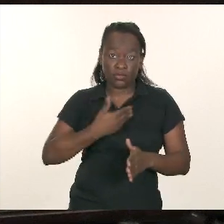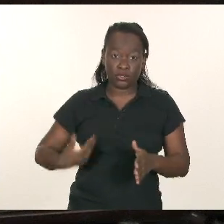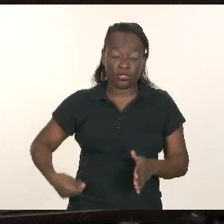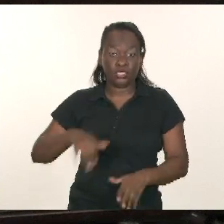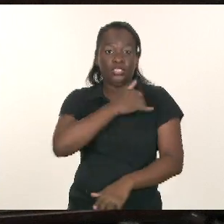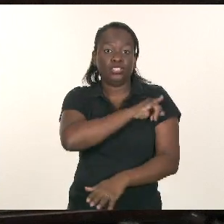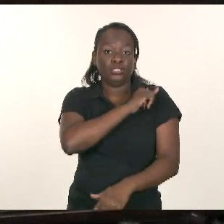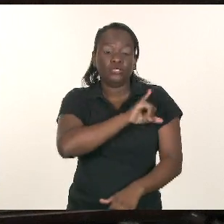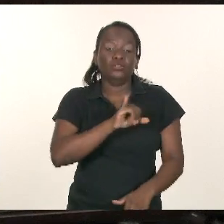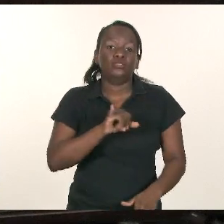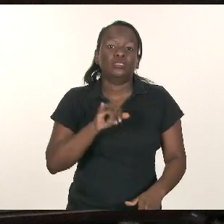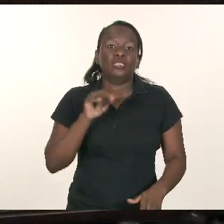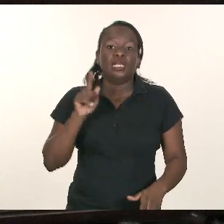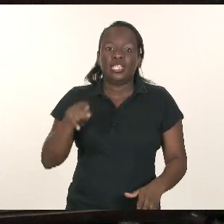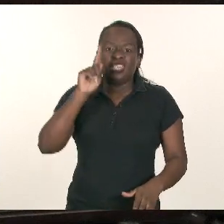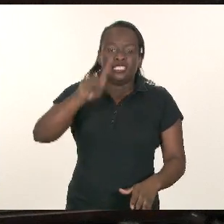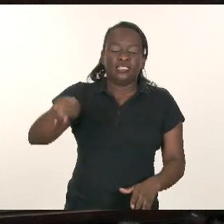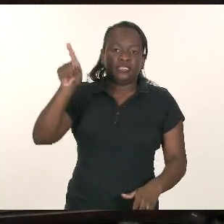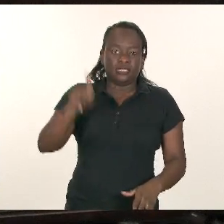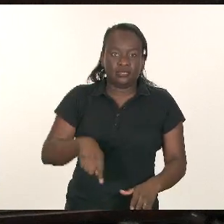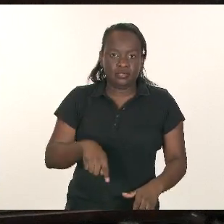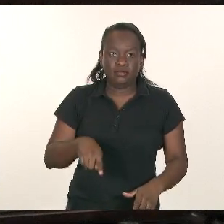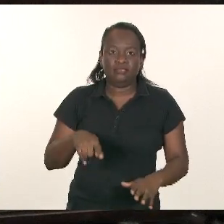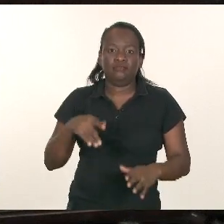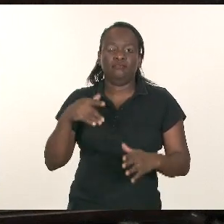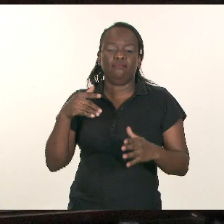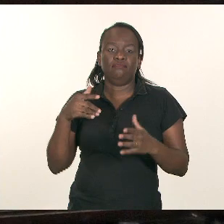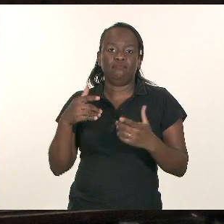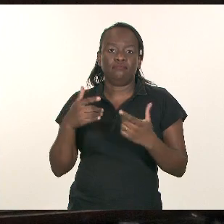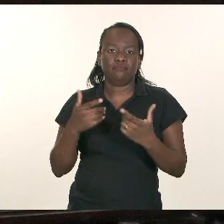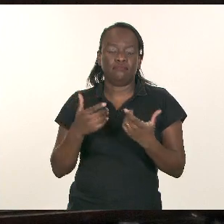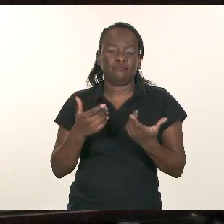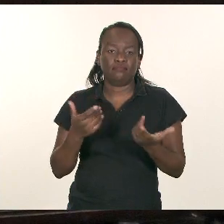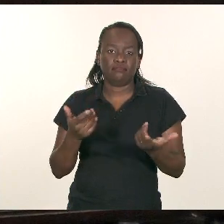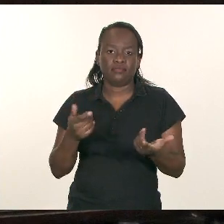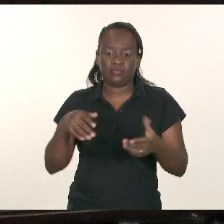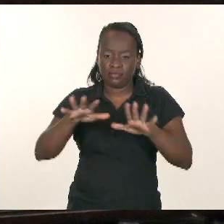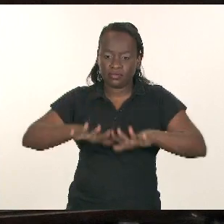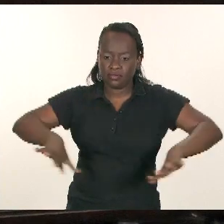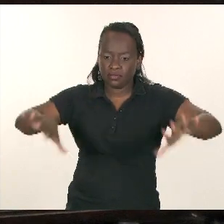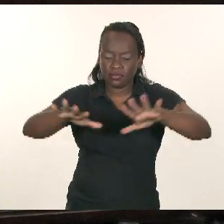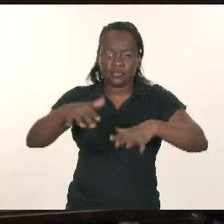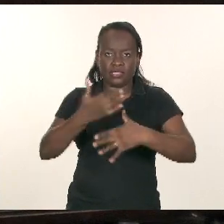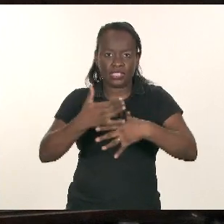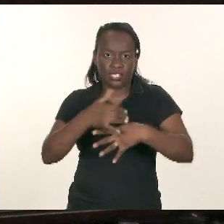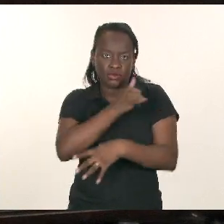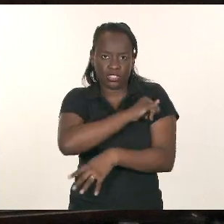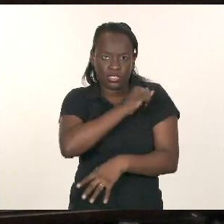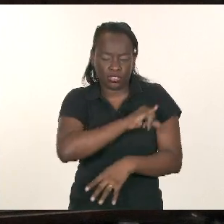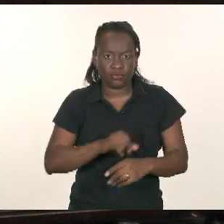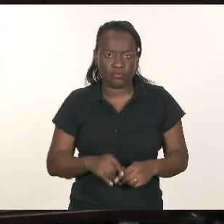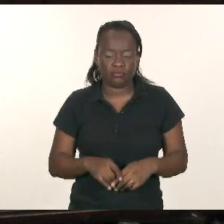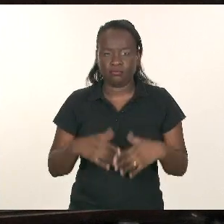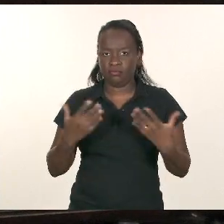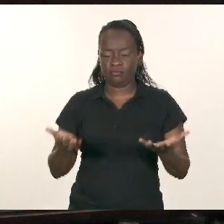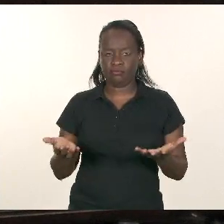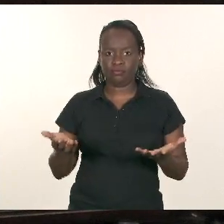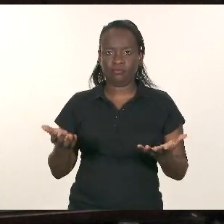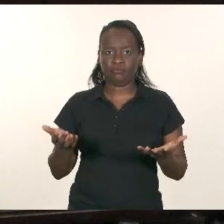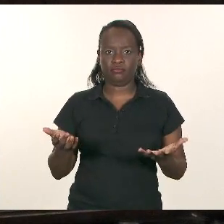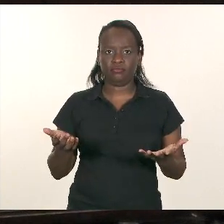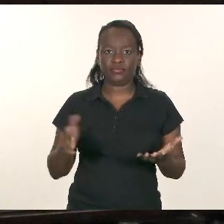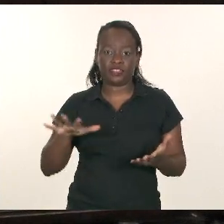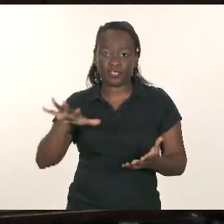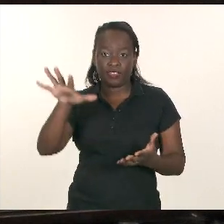ela simplesmente cancelou uma boa parte do território da cidade do Rio de Janeiro. Ora,